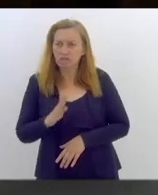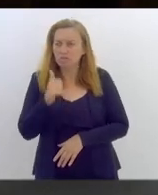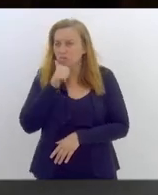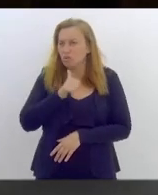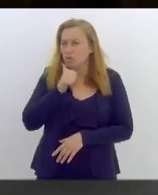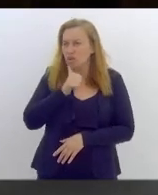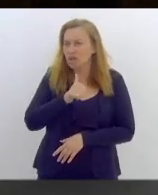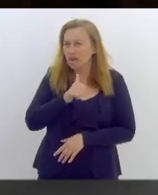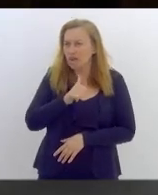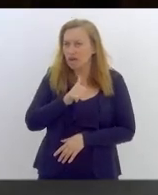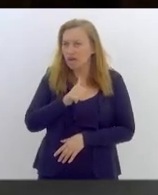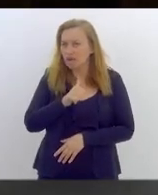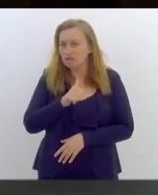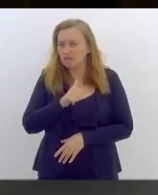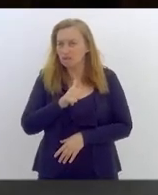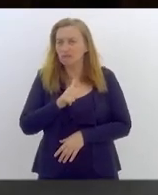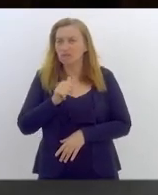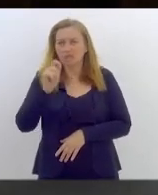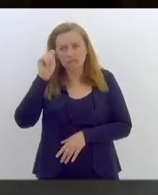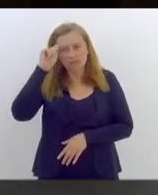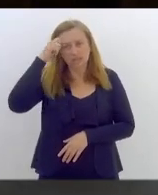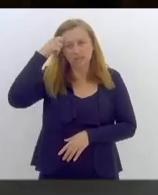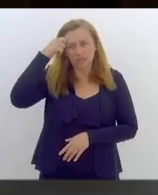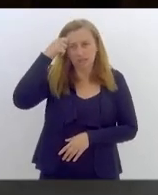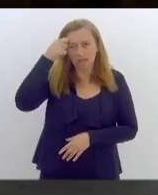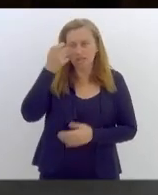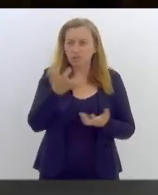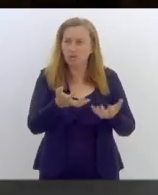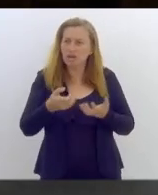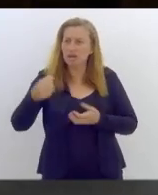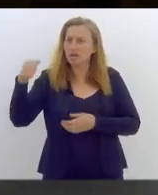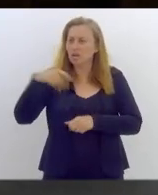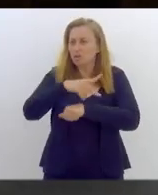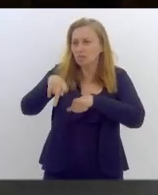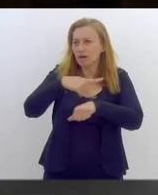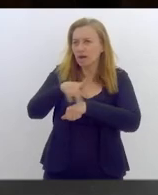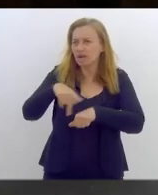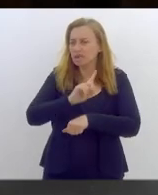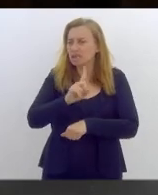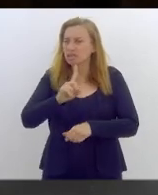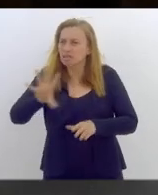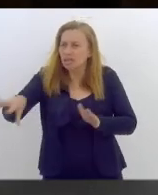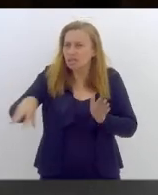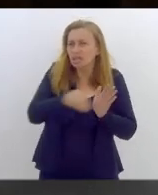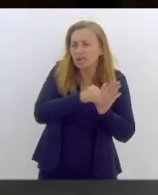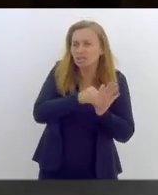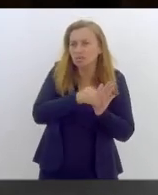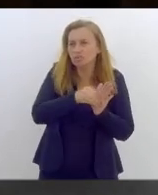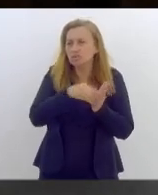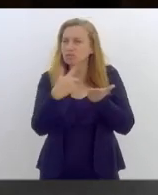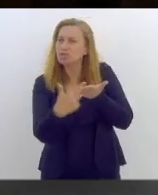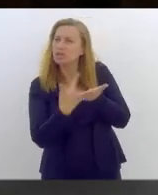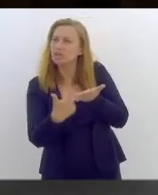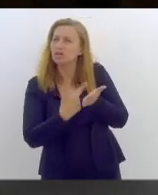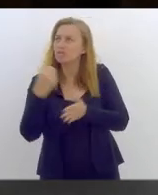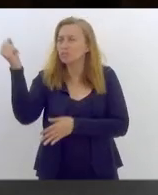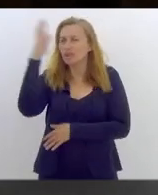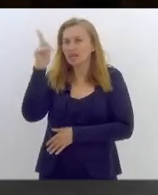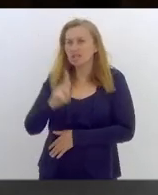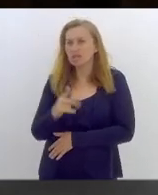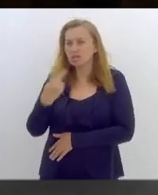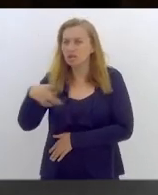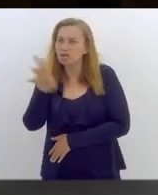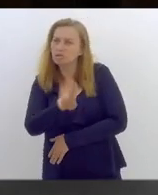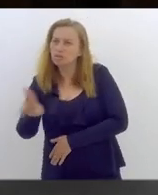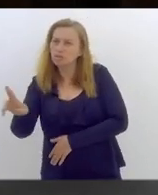Mulheres, tamoios, mulatos, eu quero o país que não tá no retrato. Brasil, o teu nome